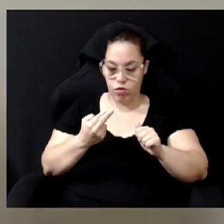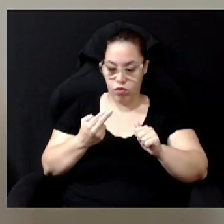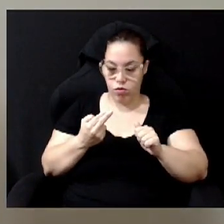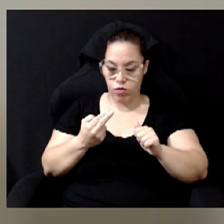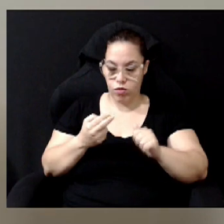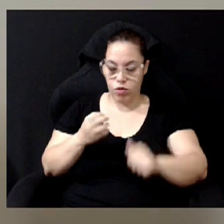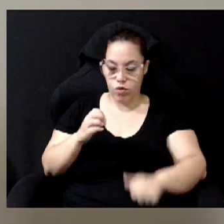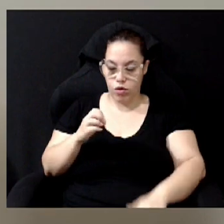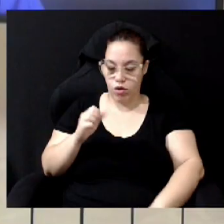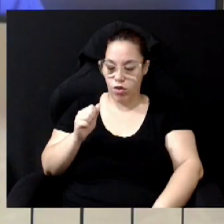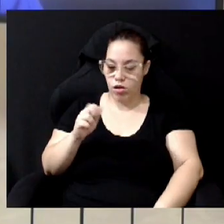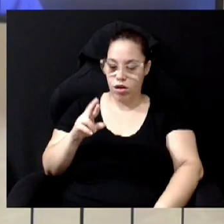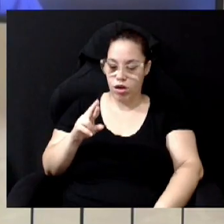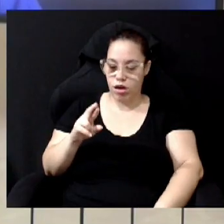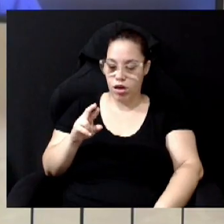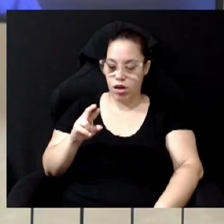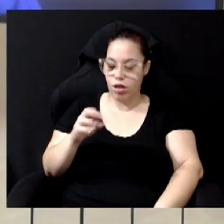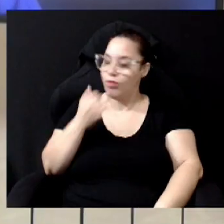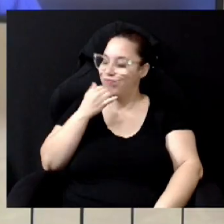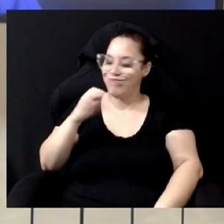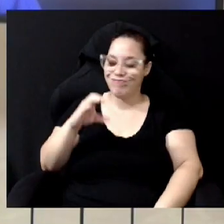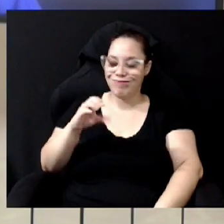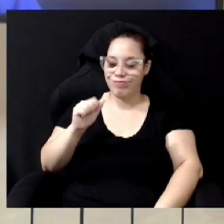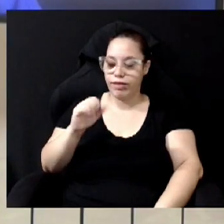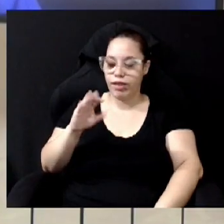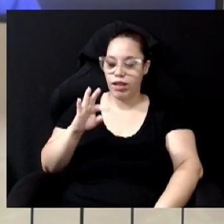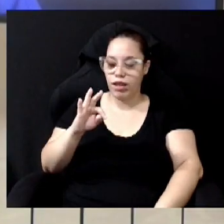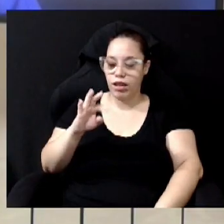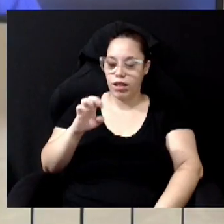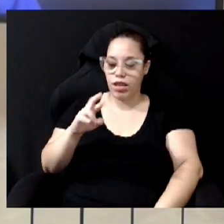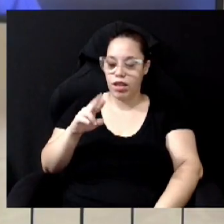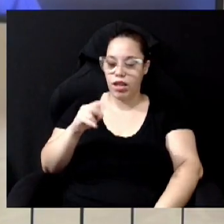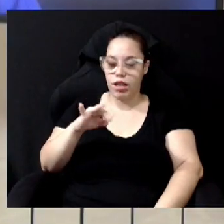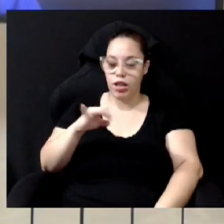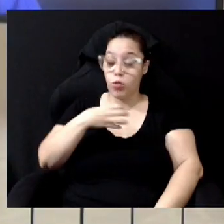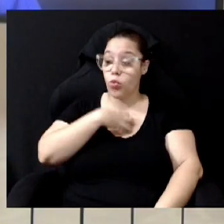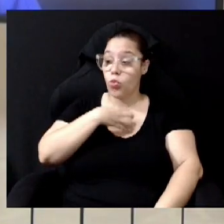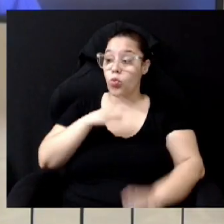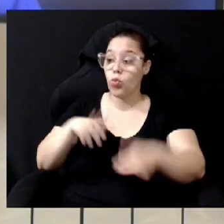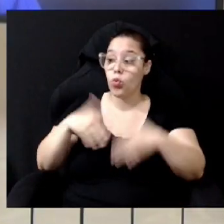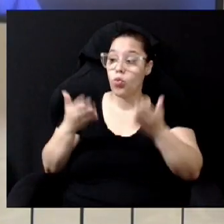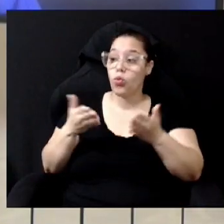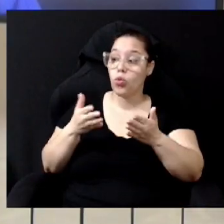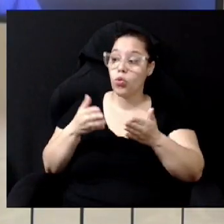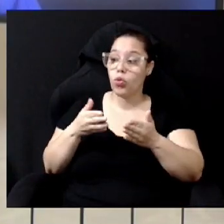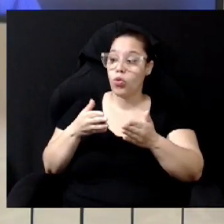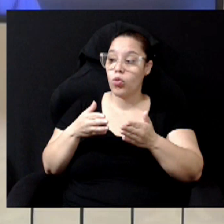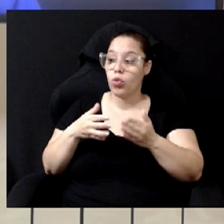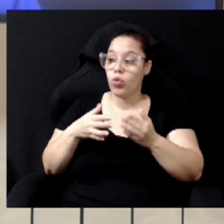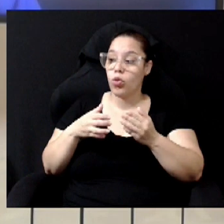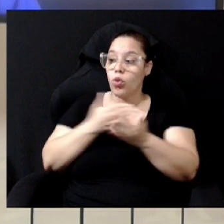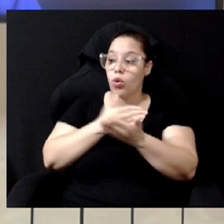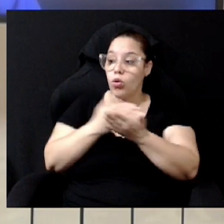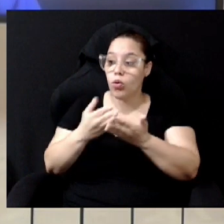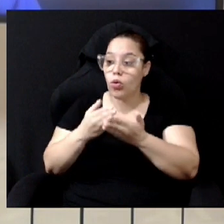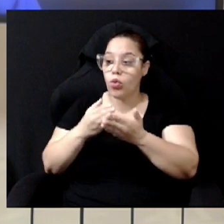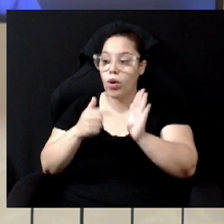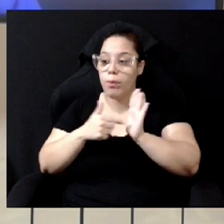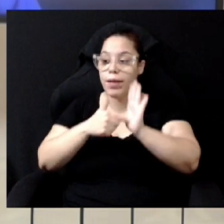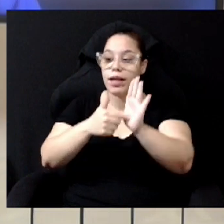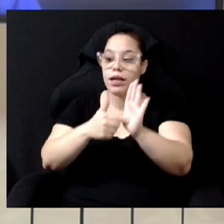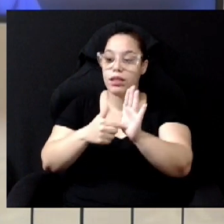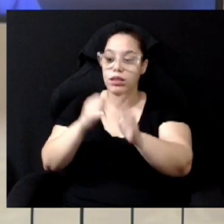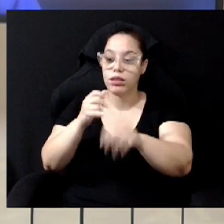cardíaco. Doutor, falando sobre sintomas, quais são os sintomas que as pessoas começam a apresentar aí após os